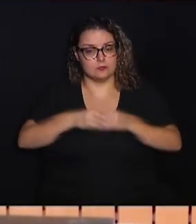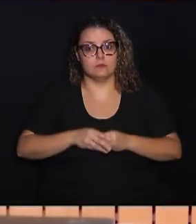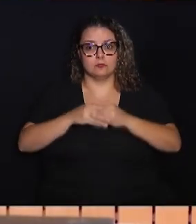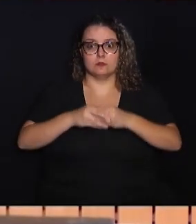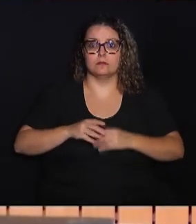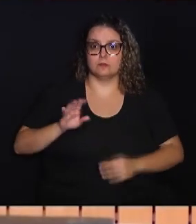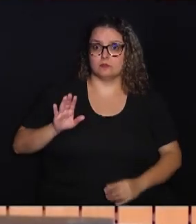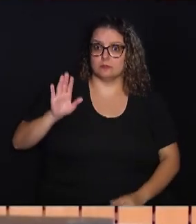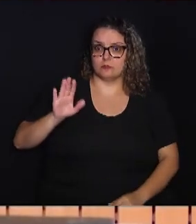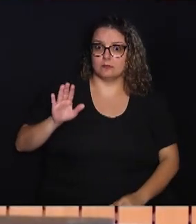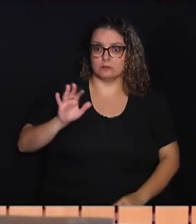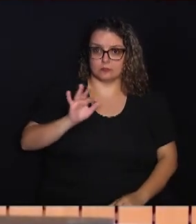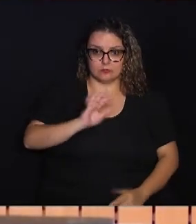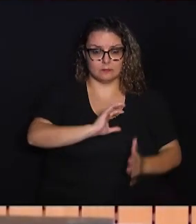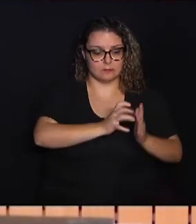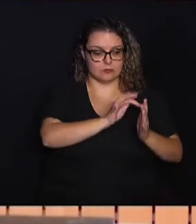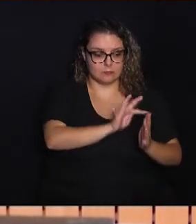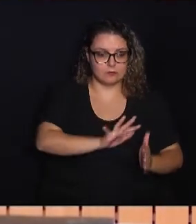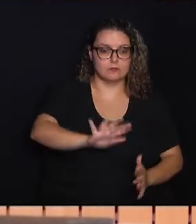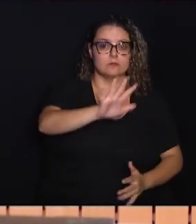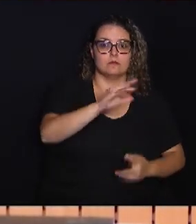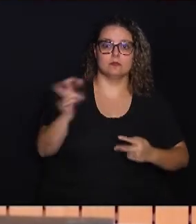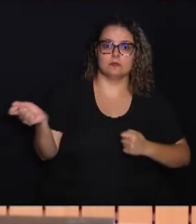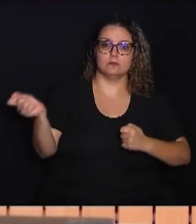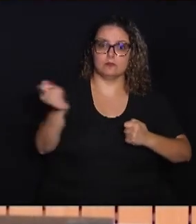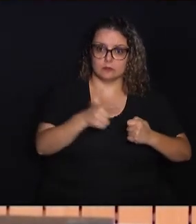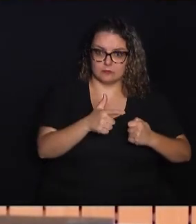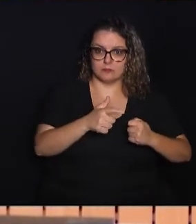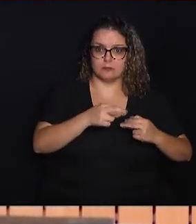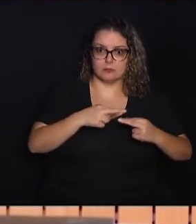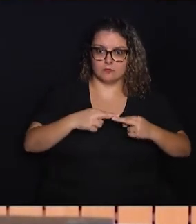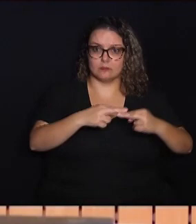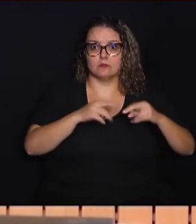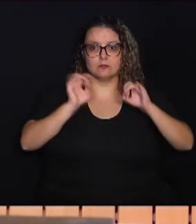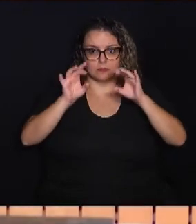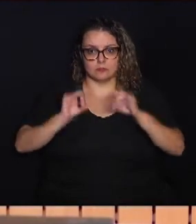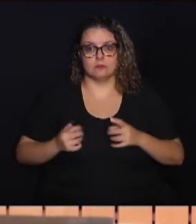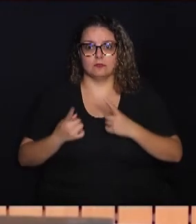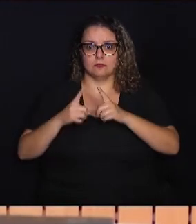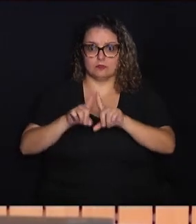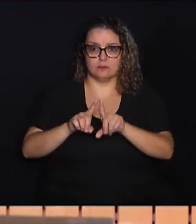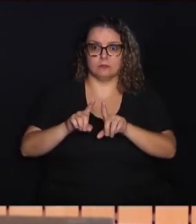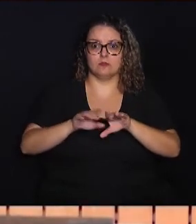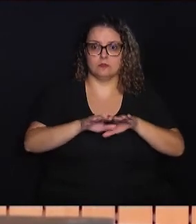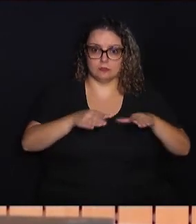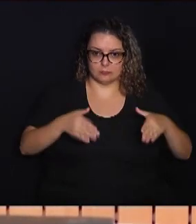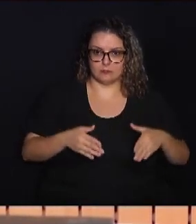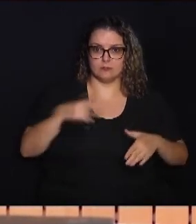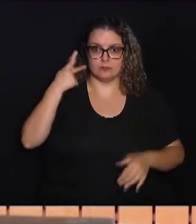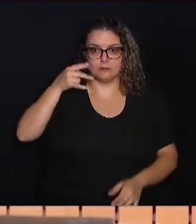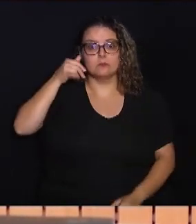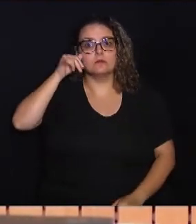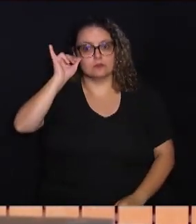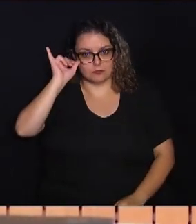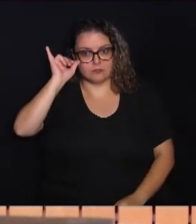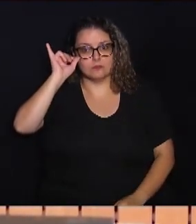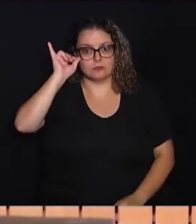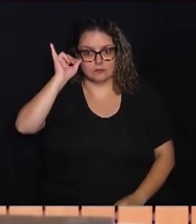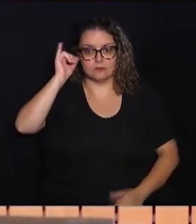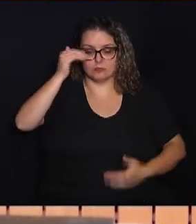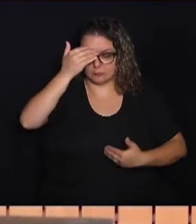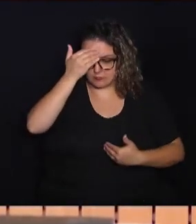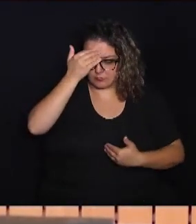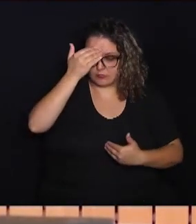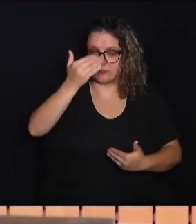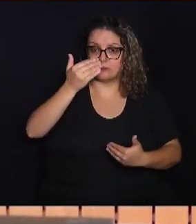da Federação pessoal rede em especial meu companheiro de bancada vereador Paulo Búfalo agradeço